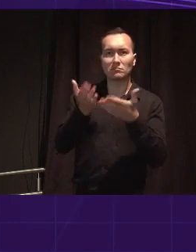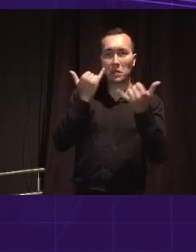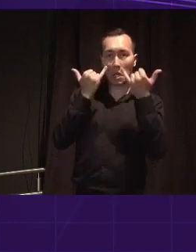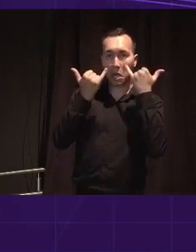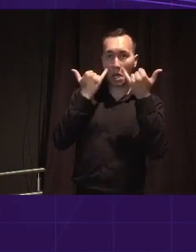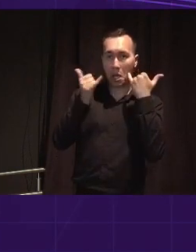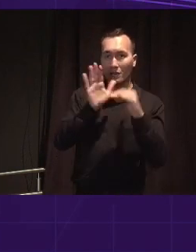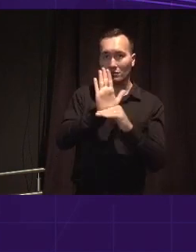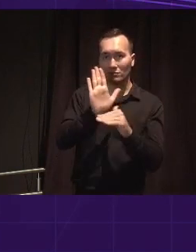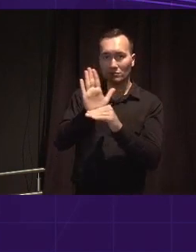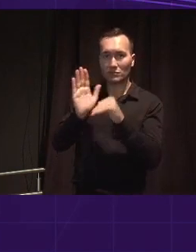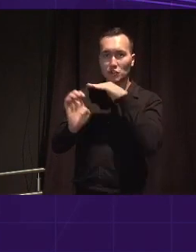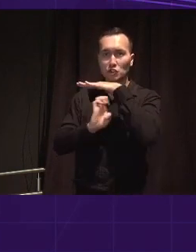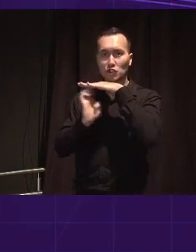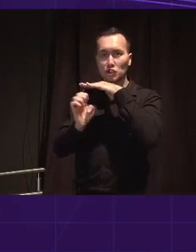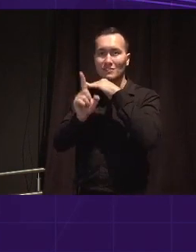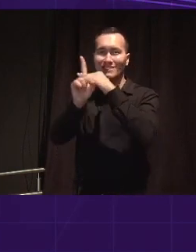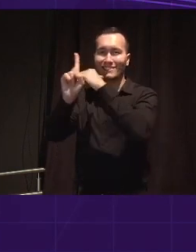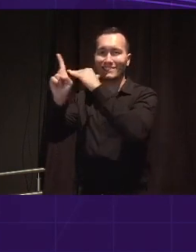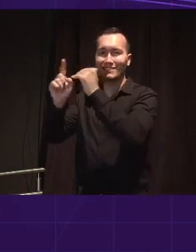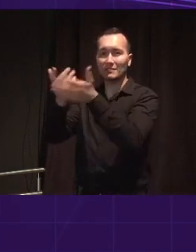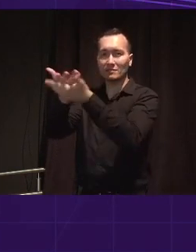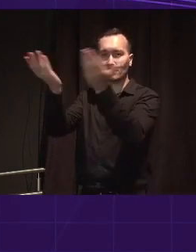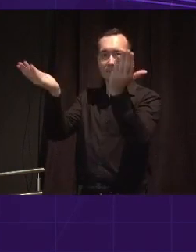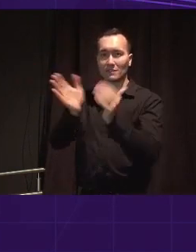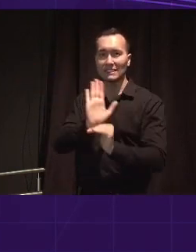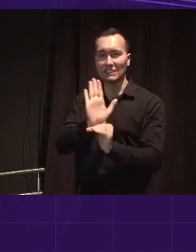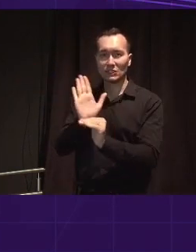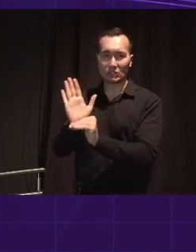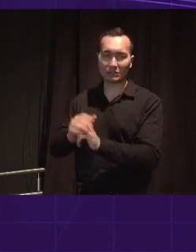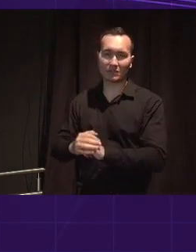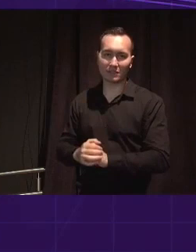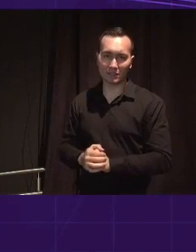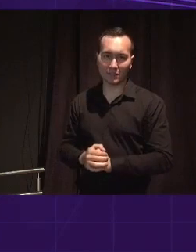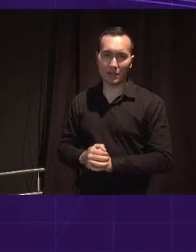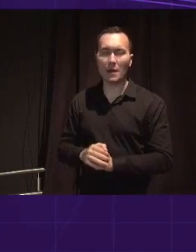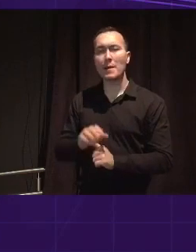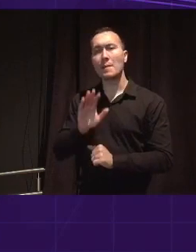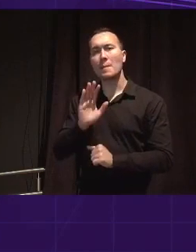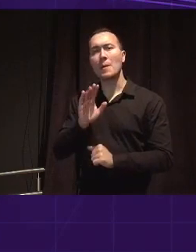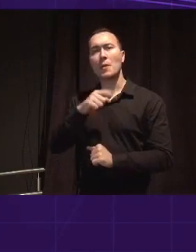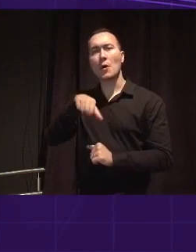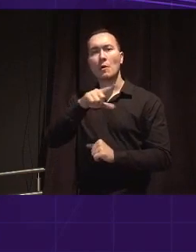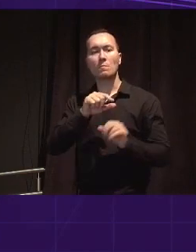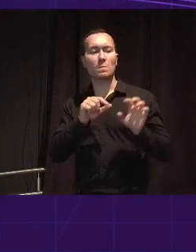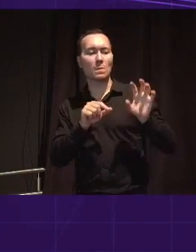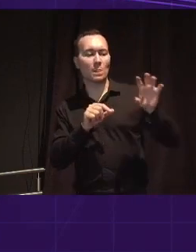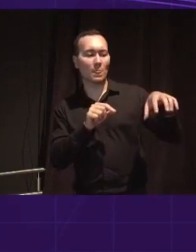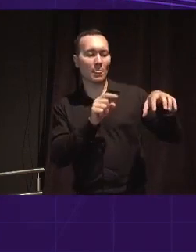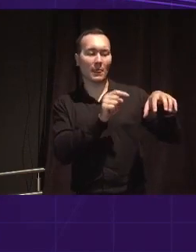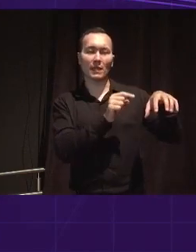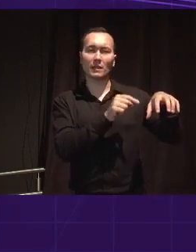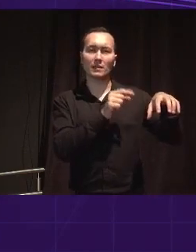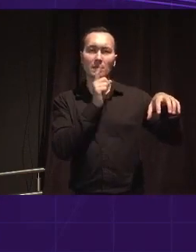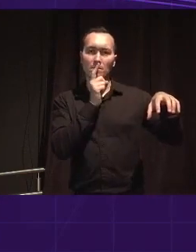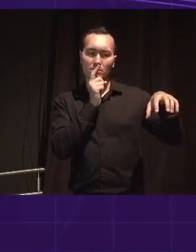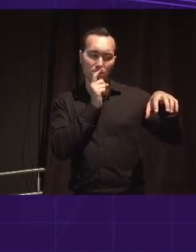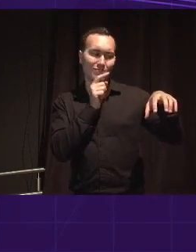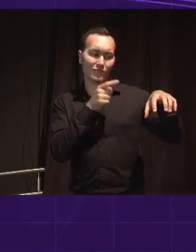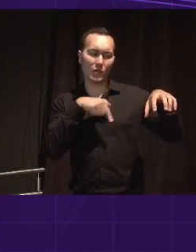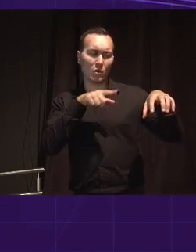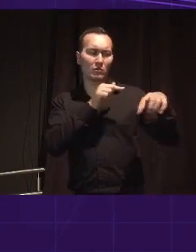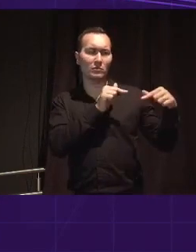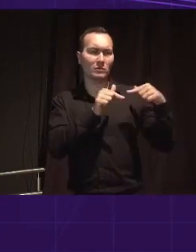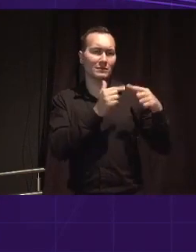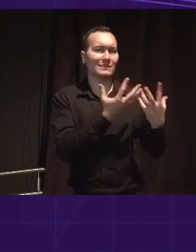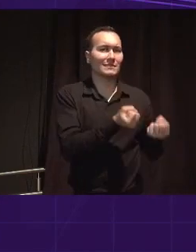para qualquer empresa. Qual é a chave para dizer que a gente vai abraçar uma outra área? É olhar para o produto que a gente está fazendo, entendendo a